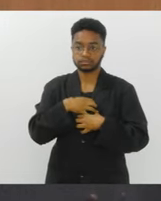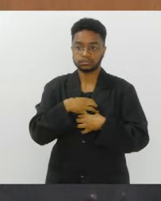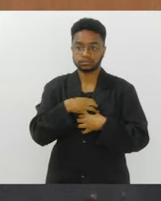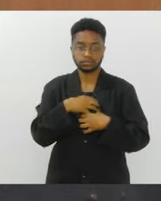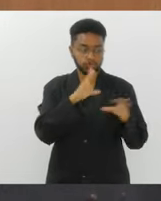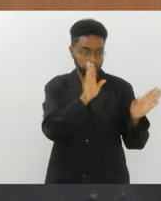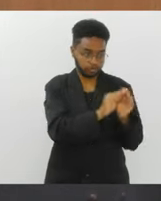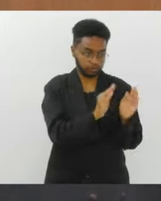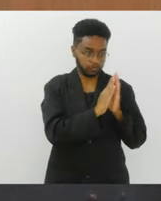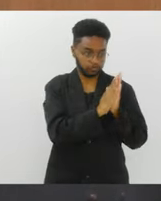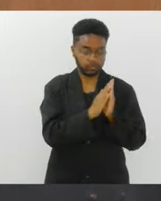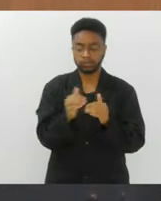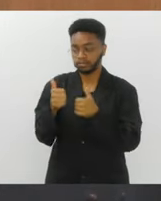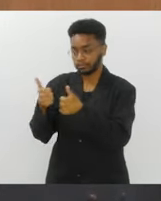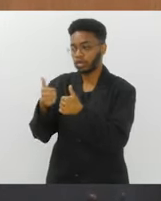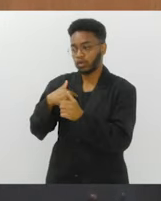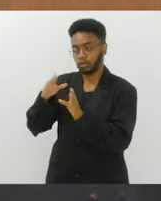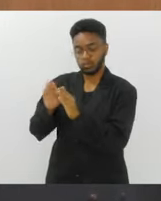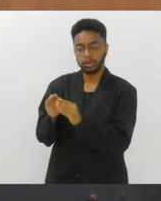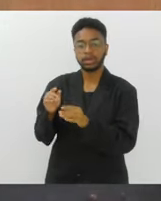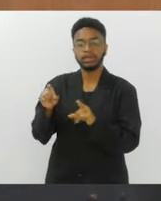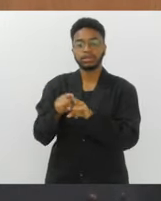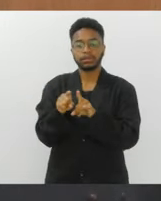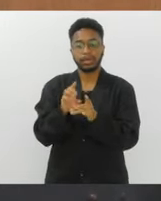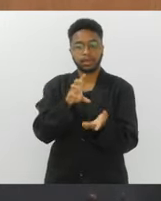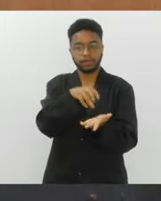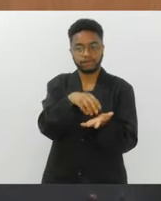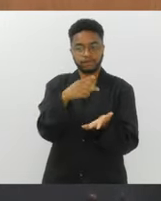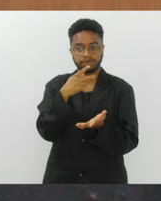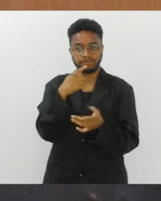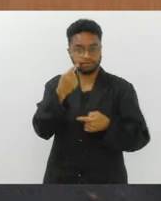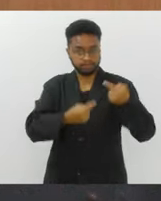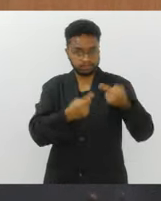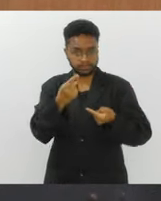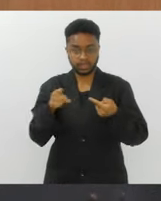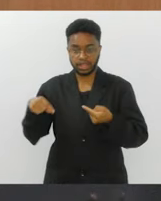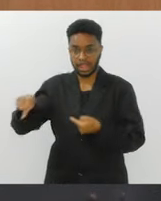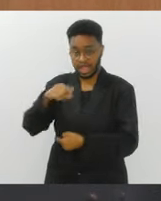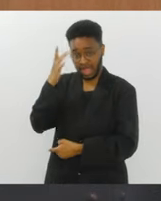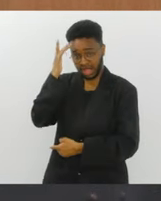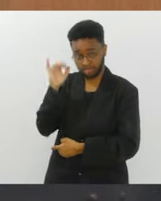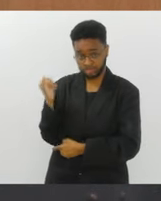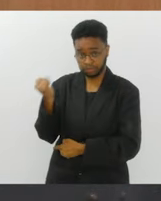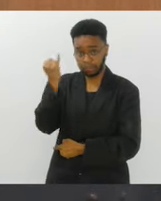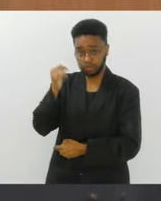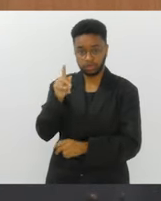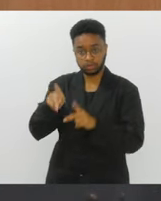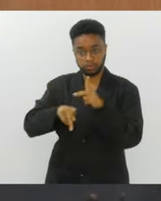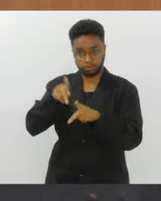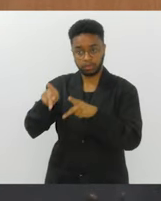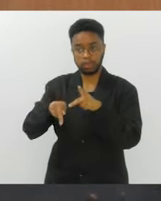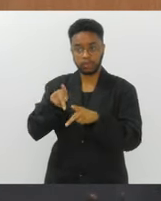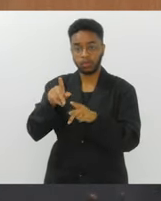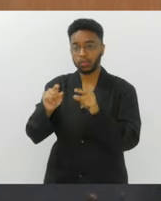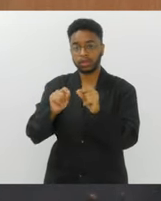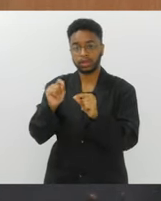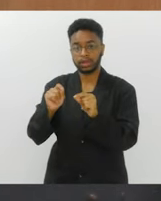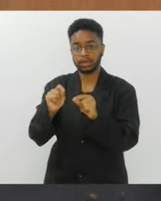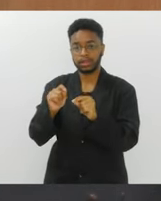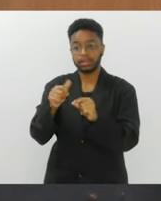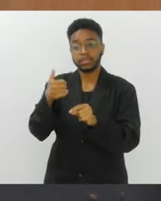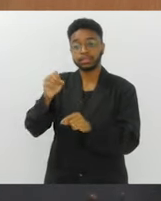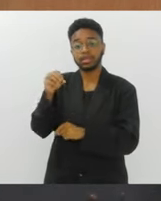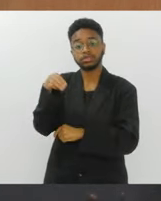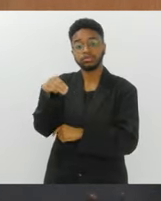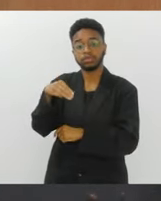Rafaela, concluindo, por favor. A forma como a Getrans, inclusive, faz esse debate que eles acham tão importante à população, é 10 minutos